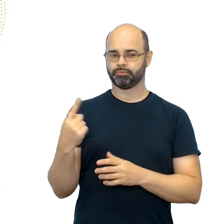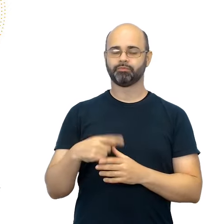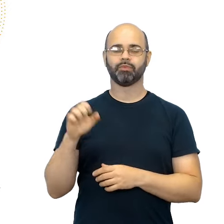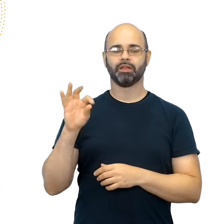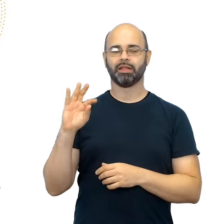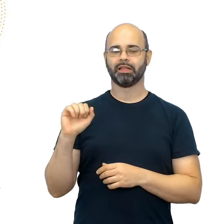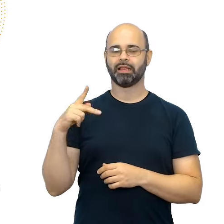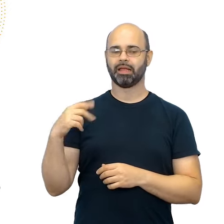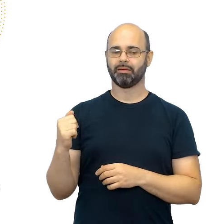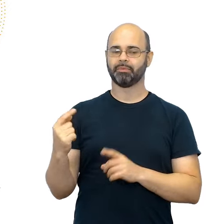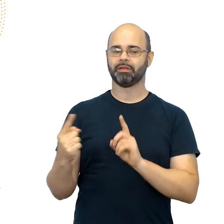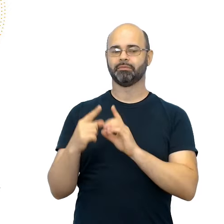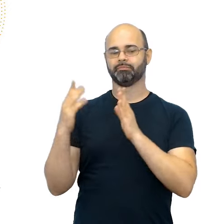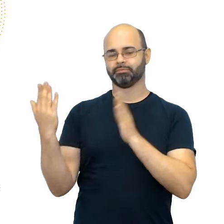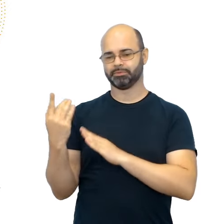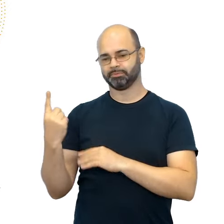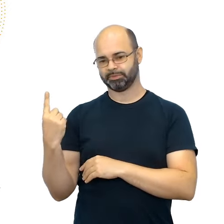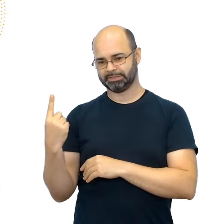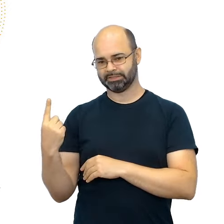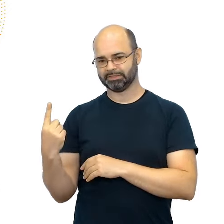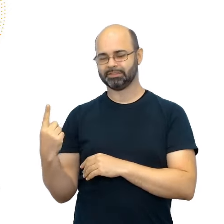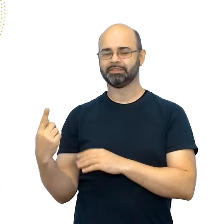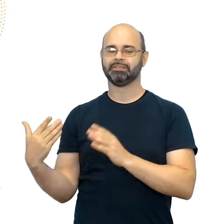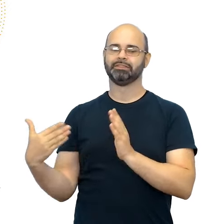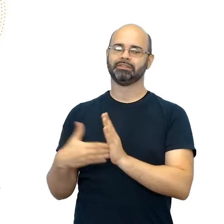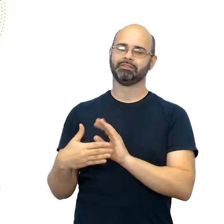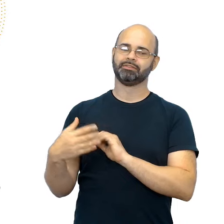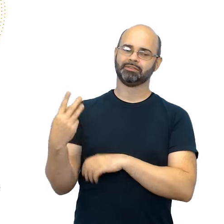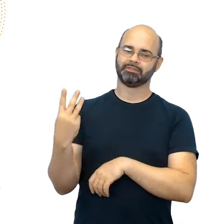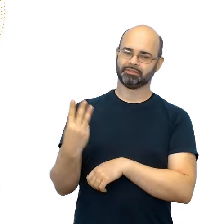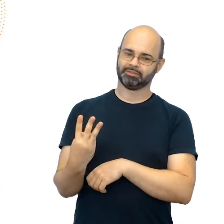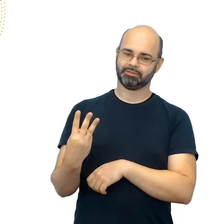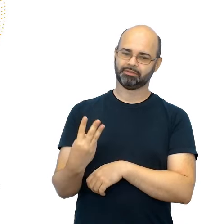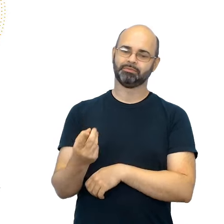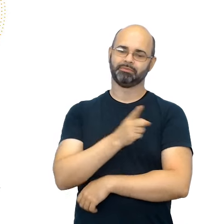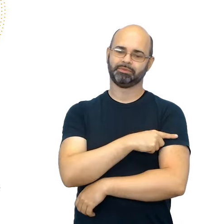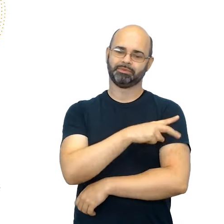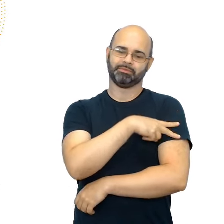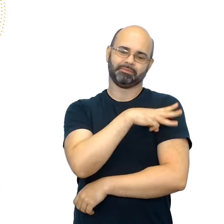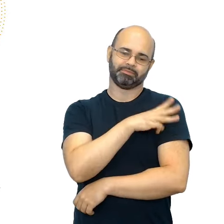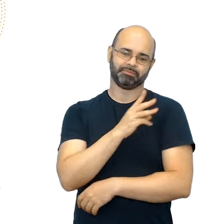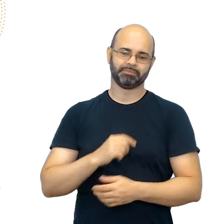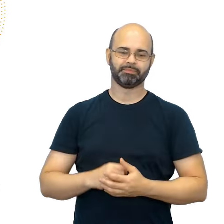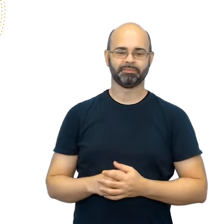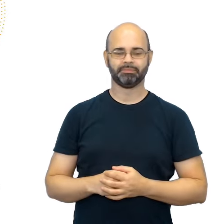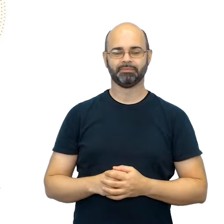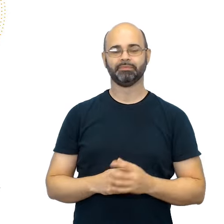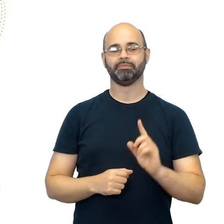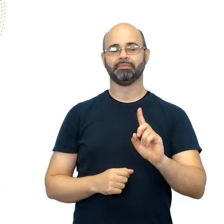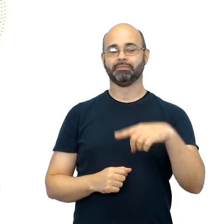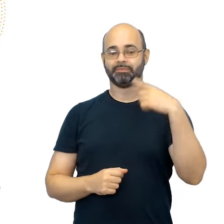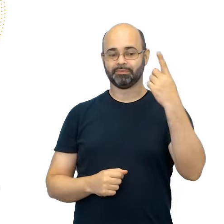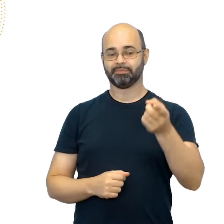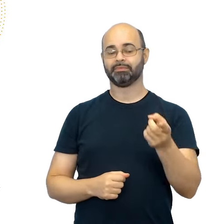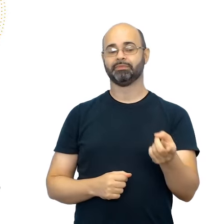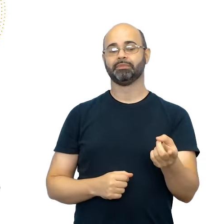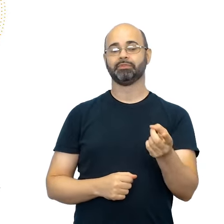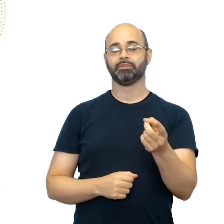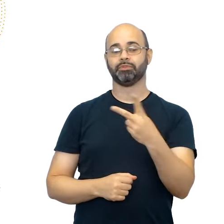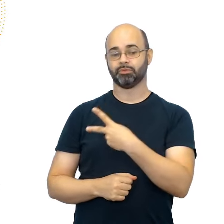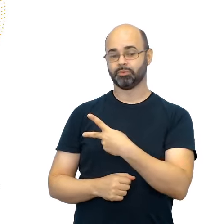primeira à terceira série, com as pílulas, primeira, segunda e terceira série, e a parte 2, transmissão de